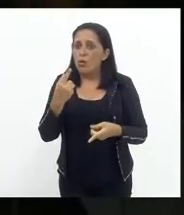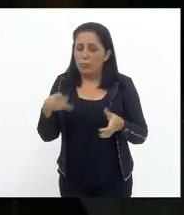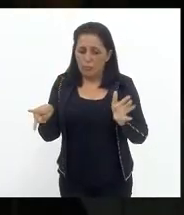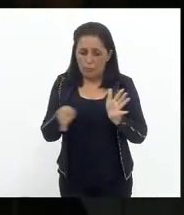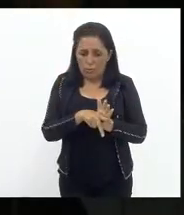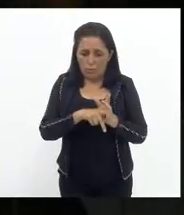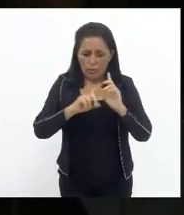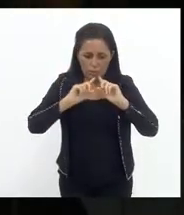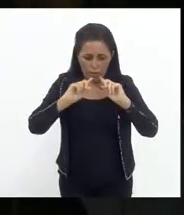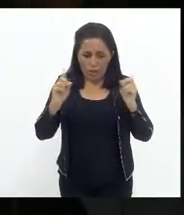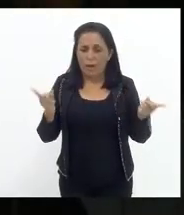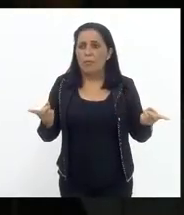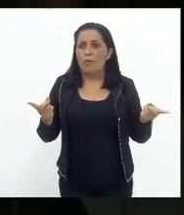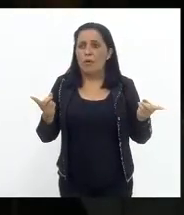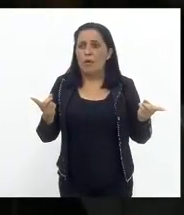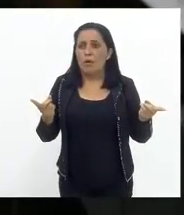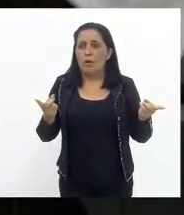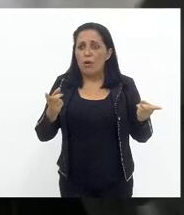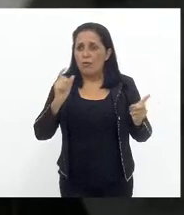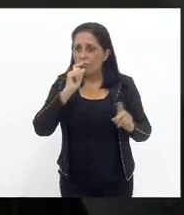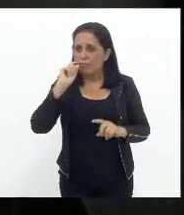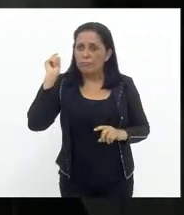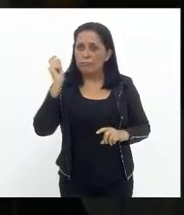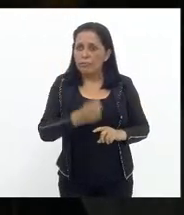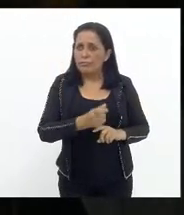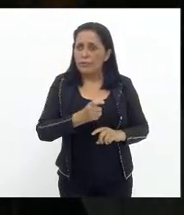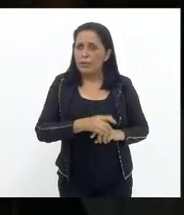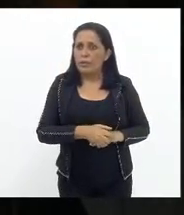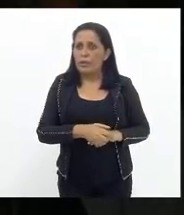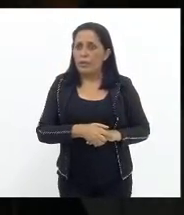proprietário reclamou, foi alegado